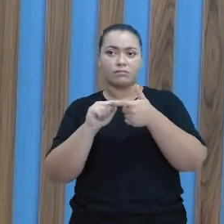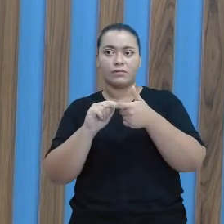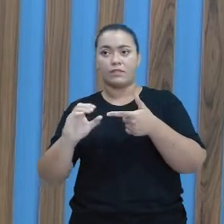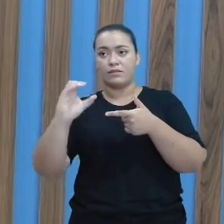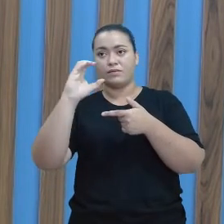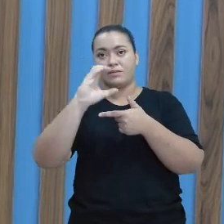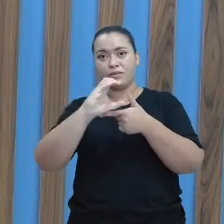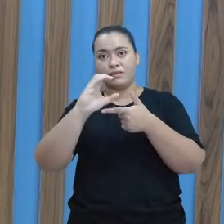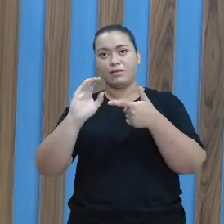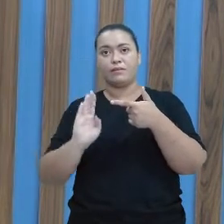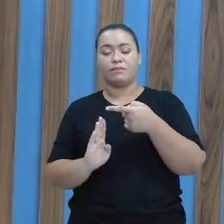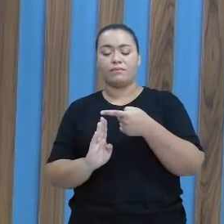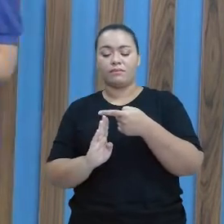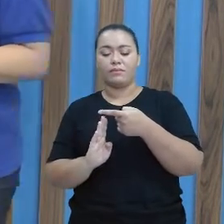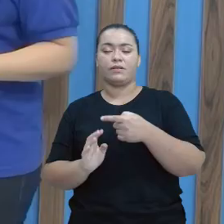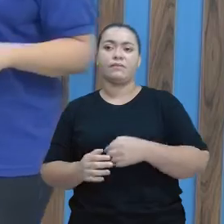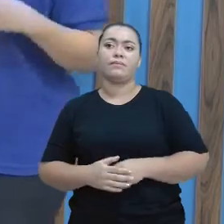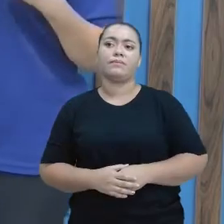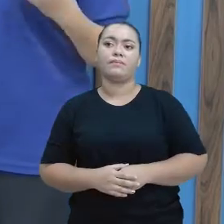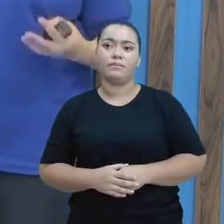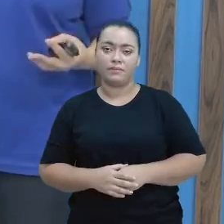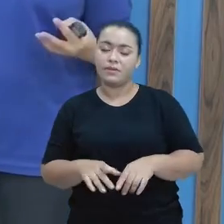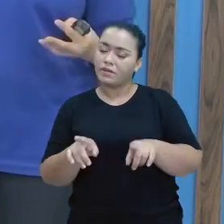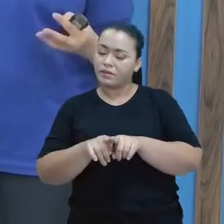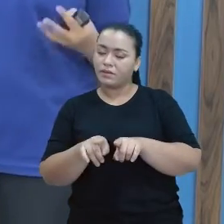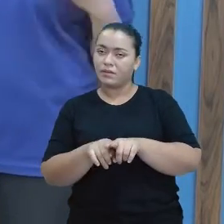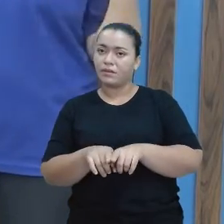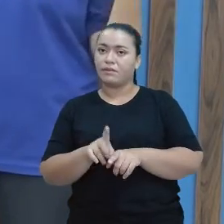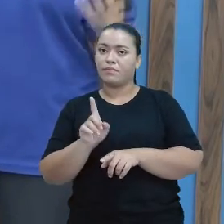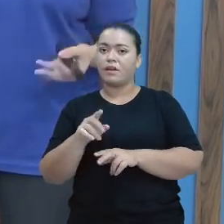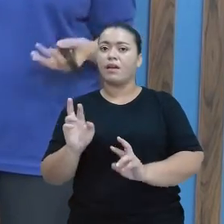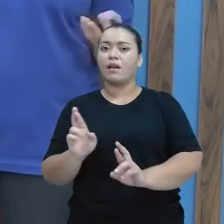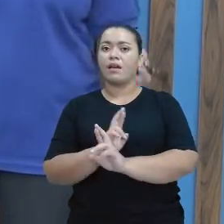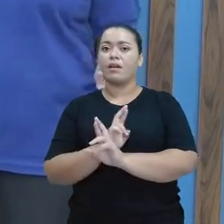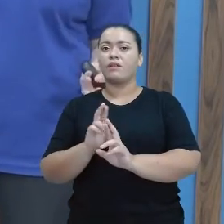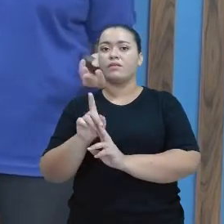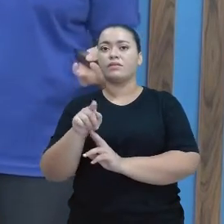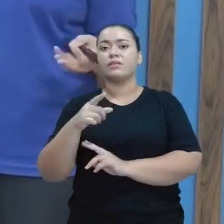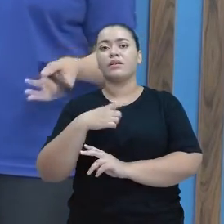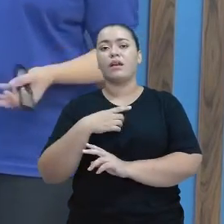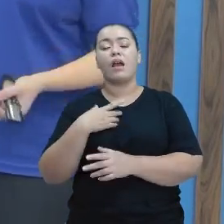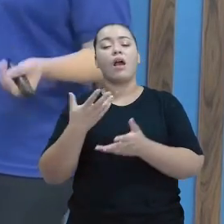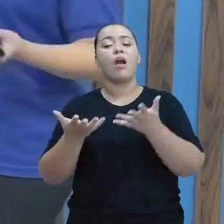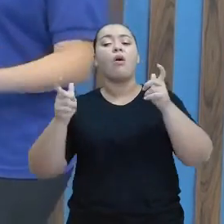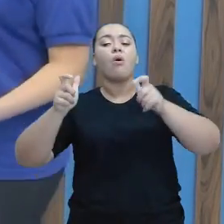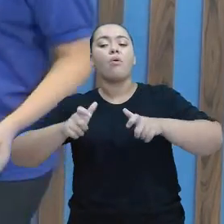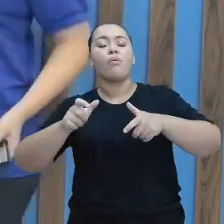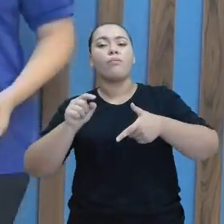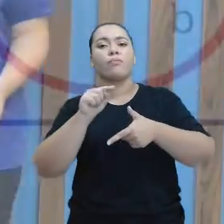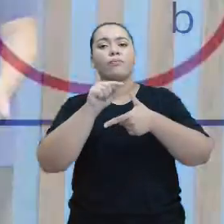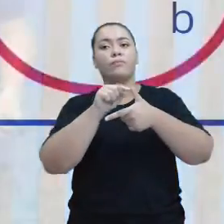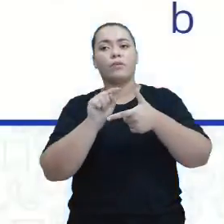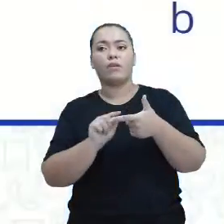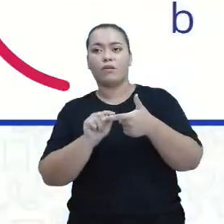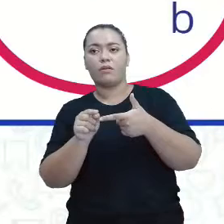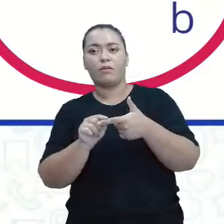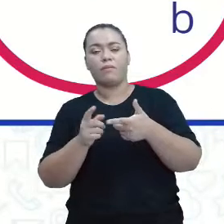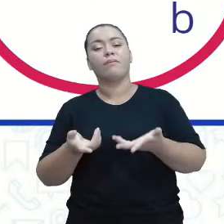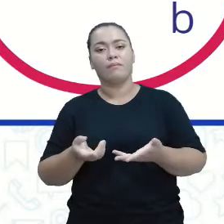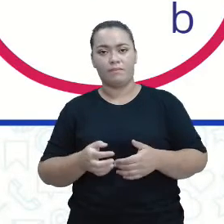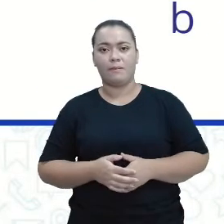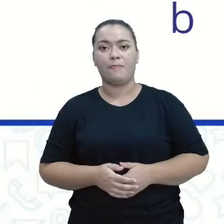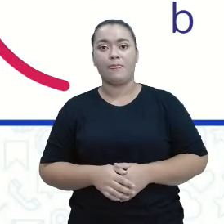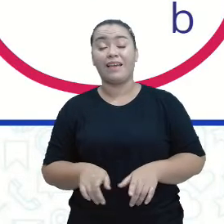o B. Então, ficou aqui, ó, C sobre B, também relacionando aí de acordo com essa posição. E foi aqui que a mágica aconteceu, né,